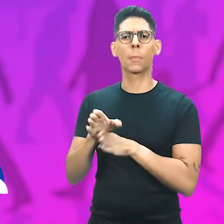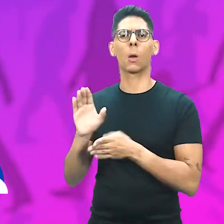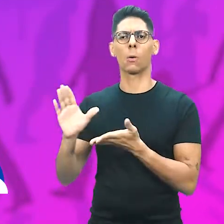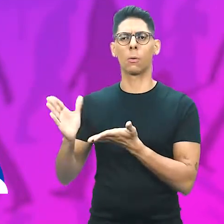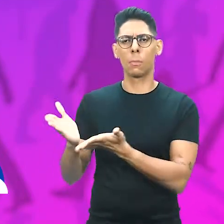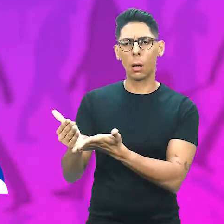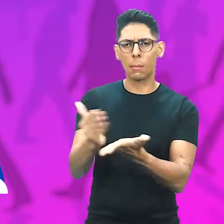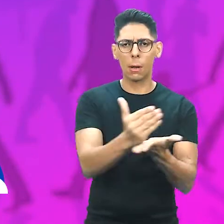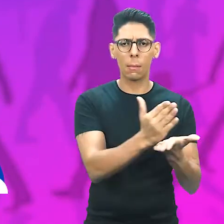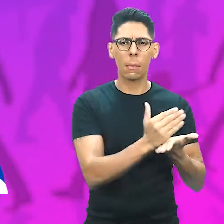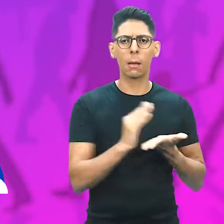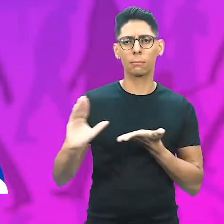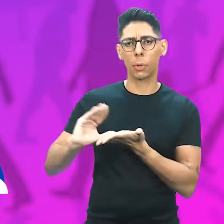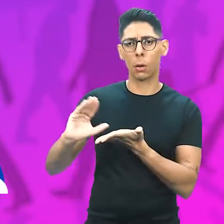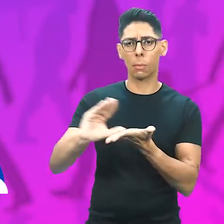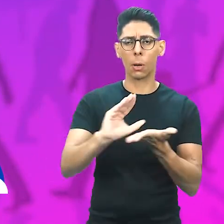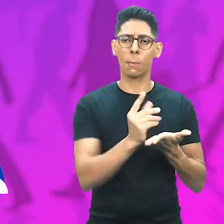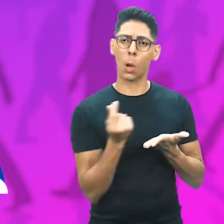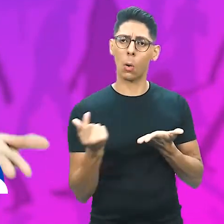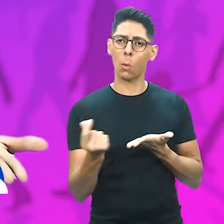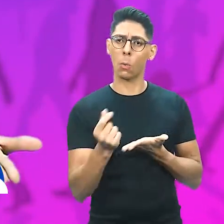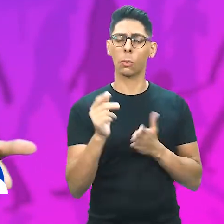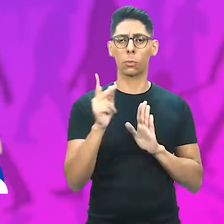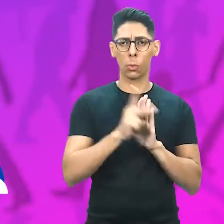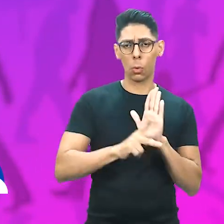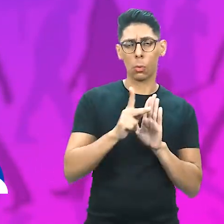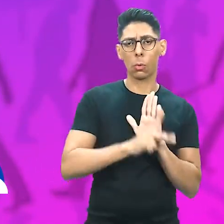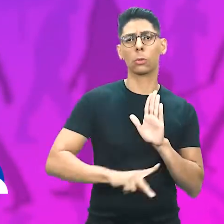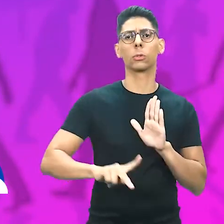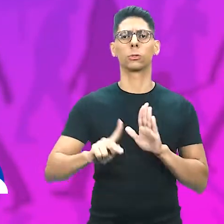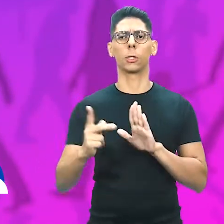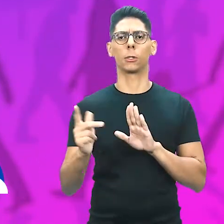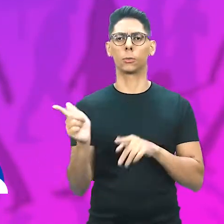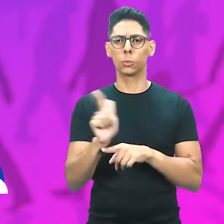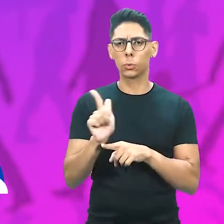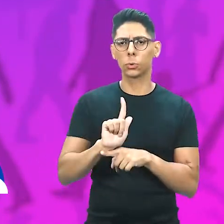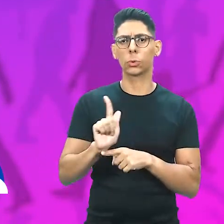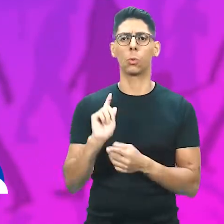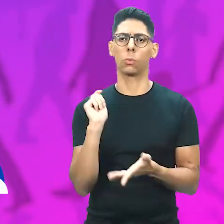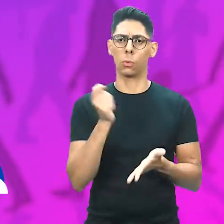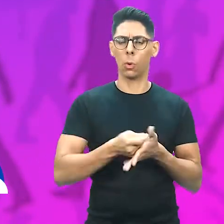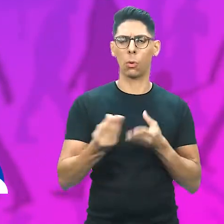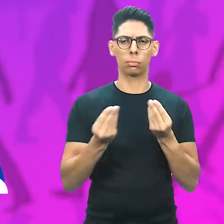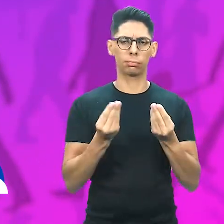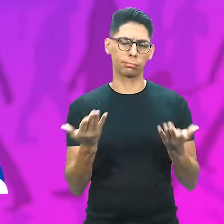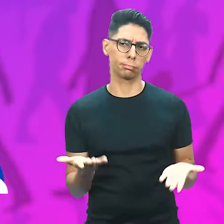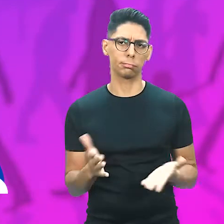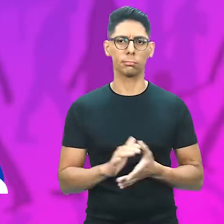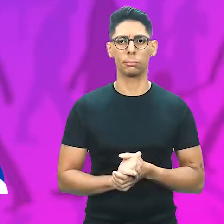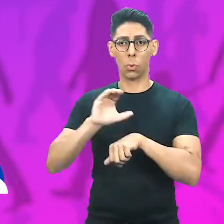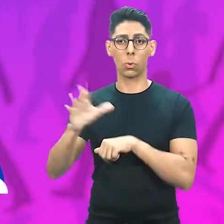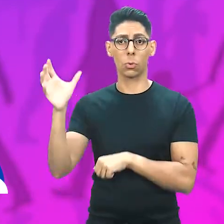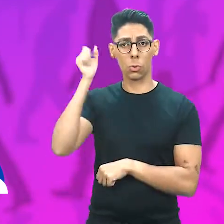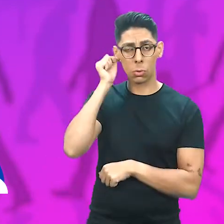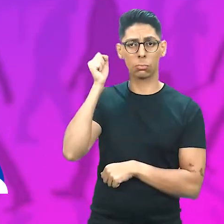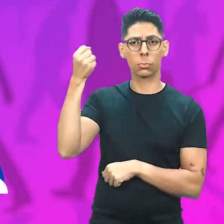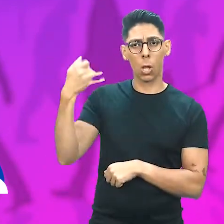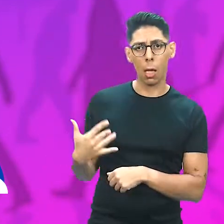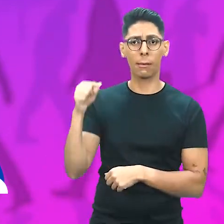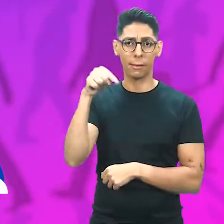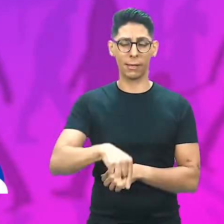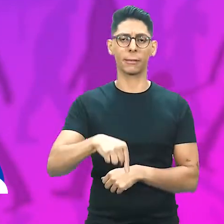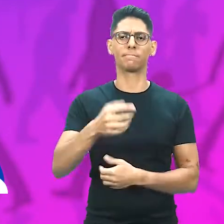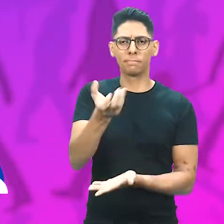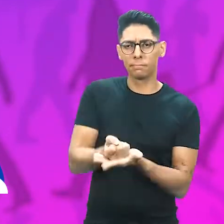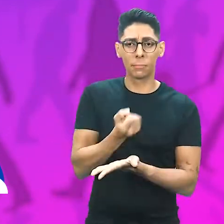de contas, cursos de audiodescrição e este podcast que você está ouvindo. Conheça melhor o nosso trabalho nos acompanhando